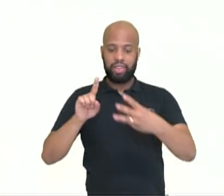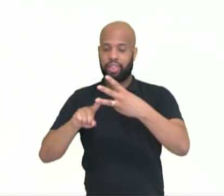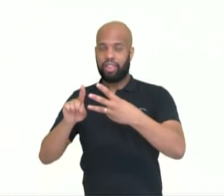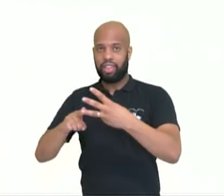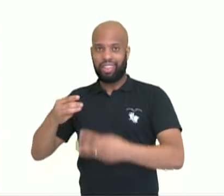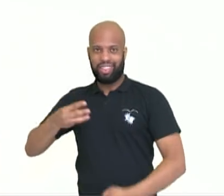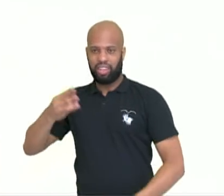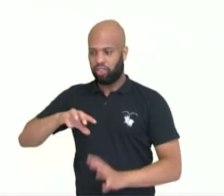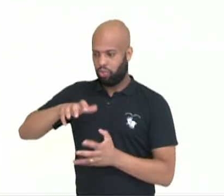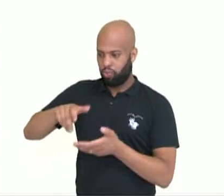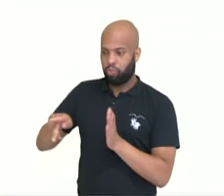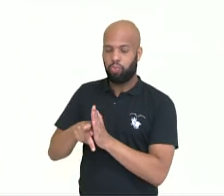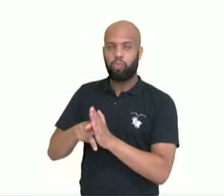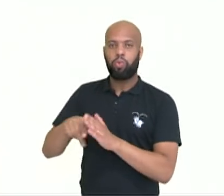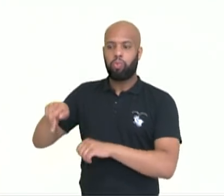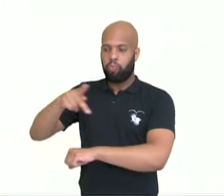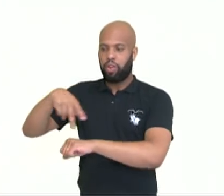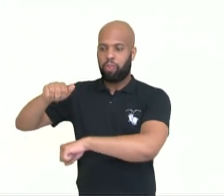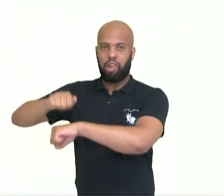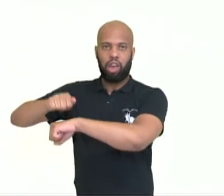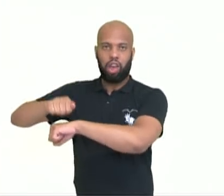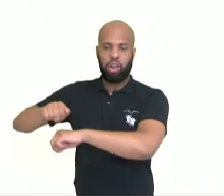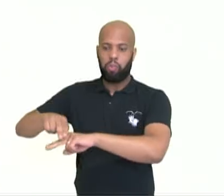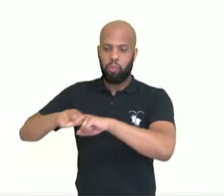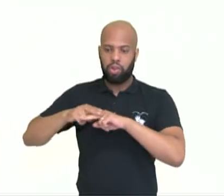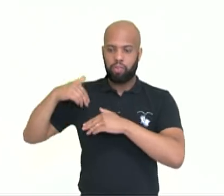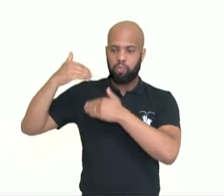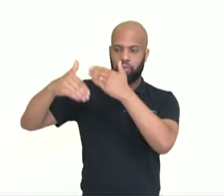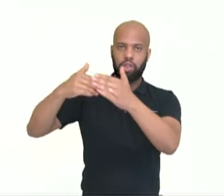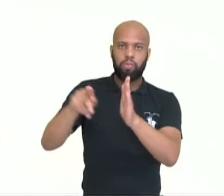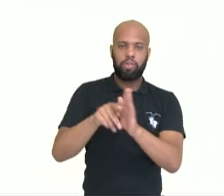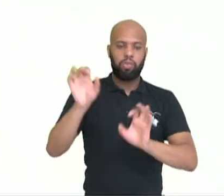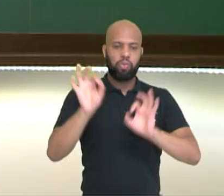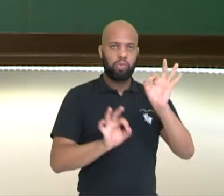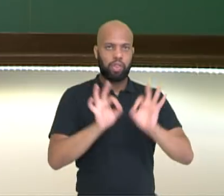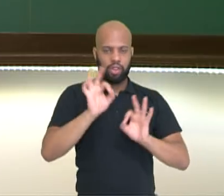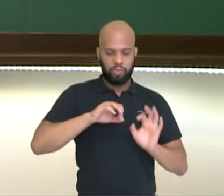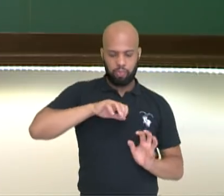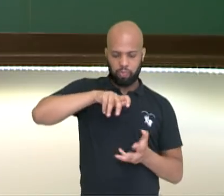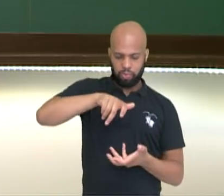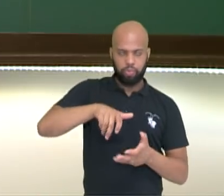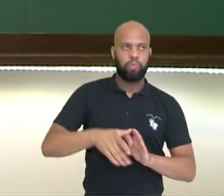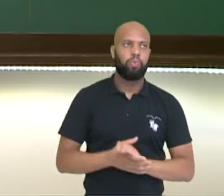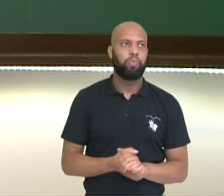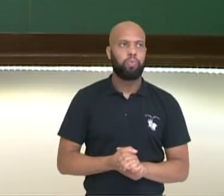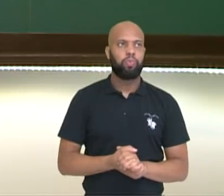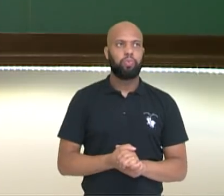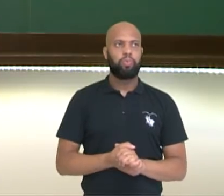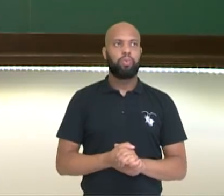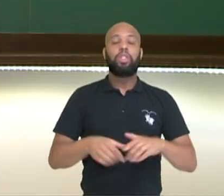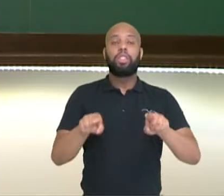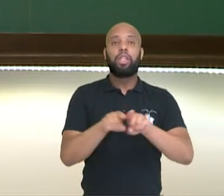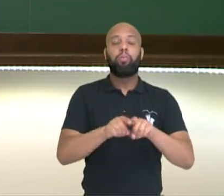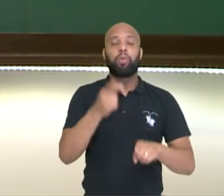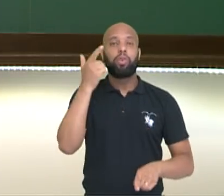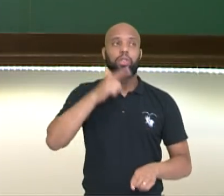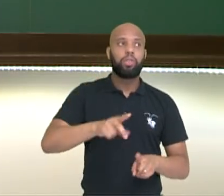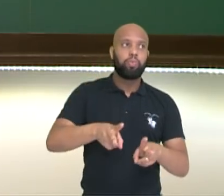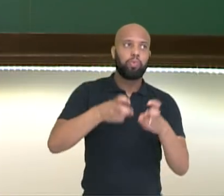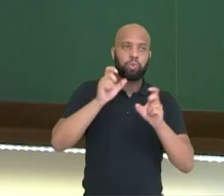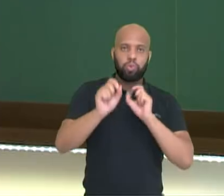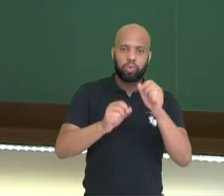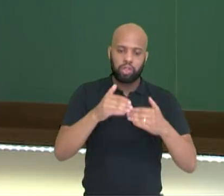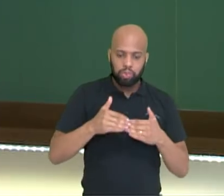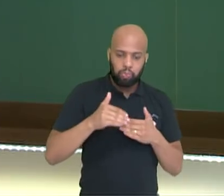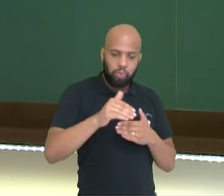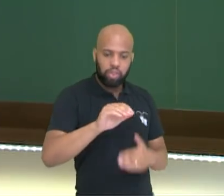mais pobres, que é um remanescente desse processo de regionalização do mundo. Nós também percebemos que, a